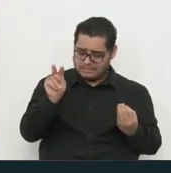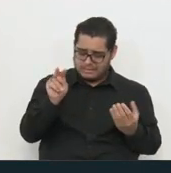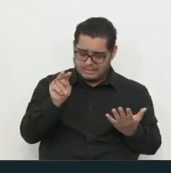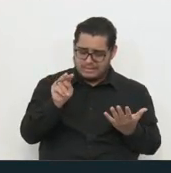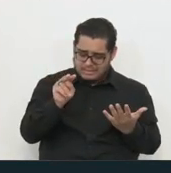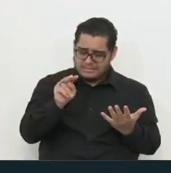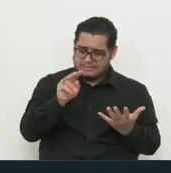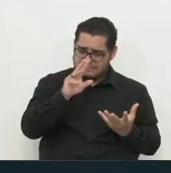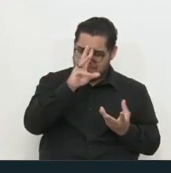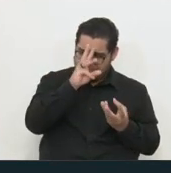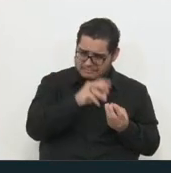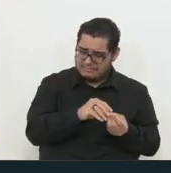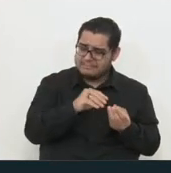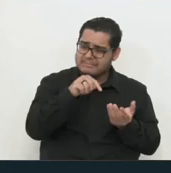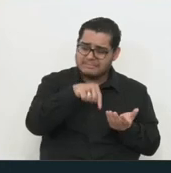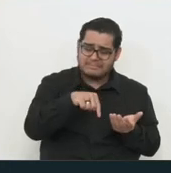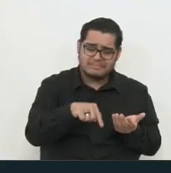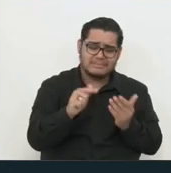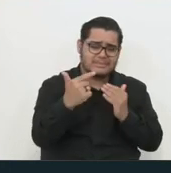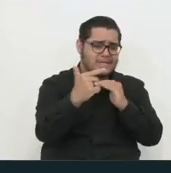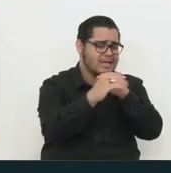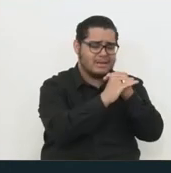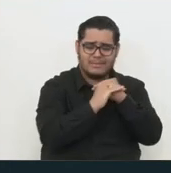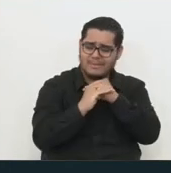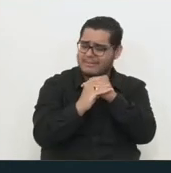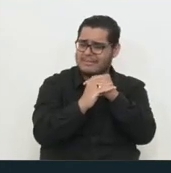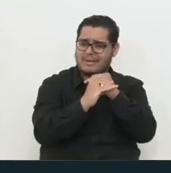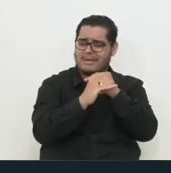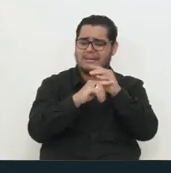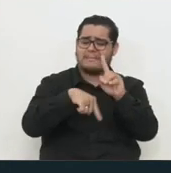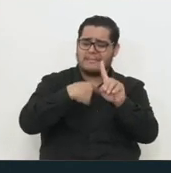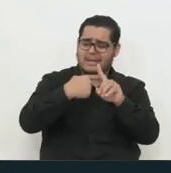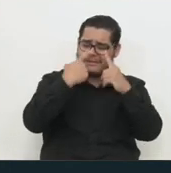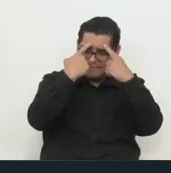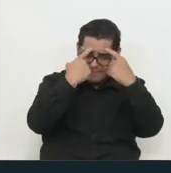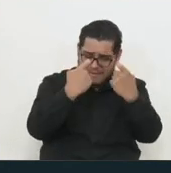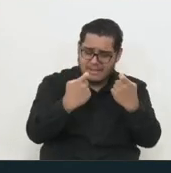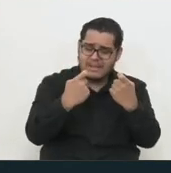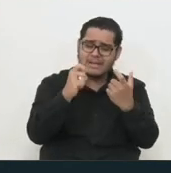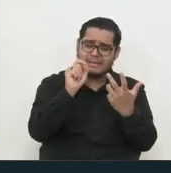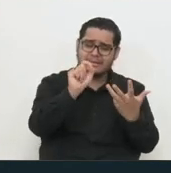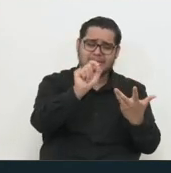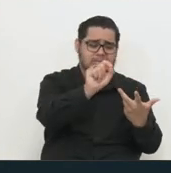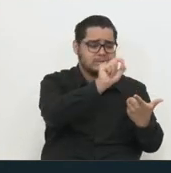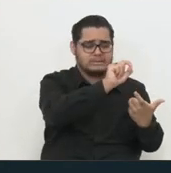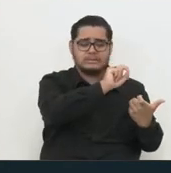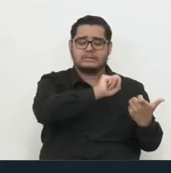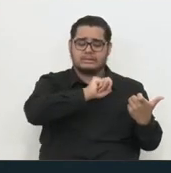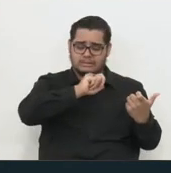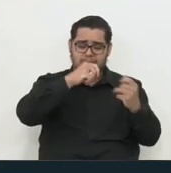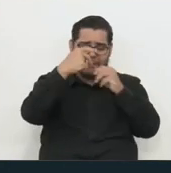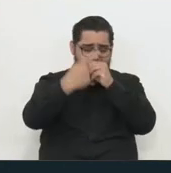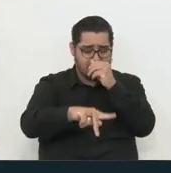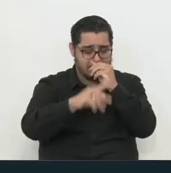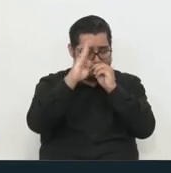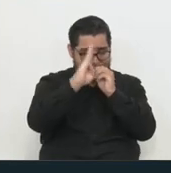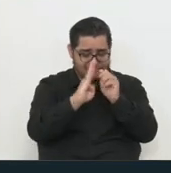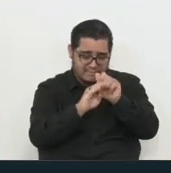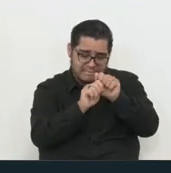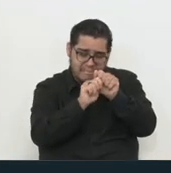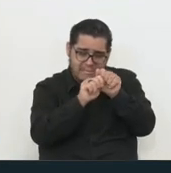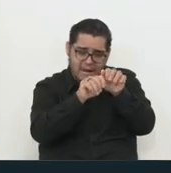a desigualdade e a violência que ação submetidas continuamente